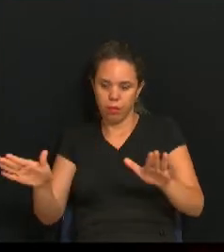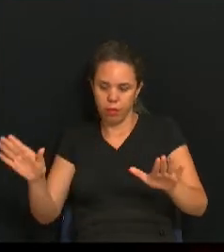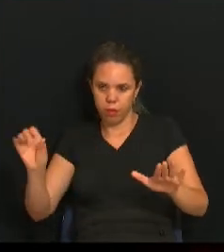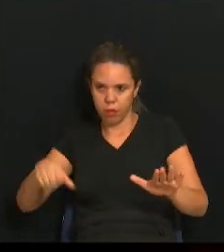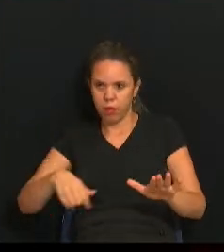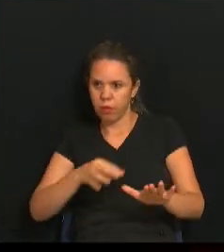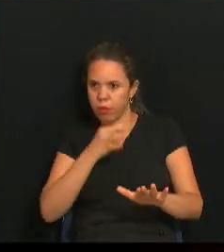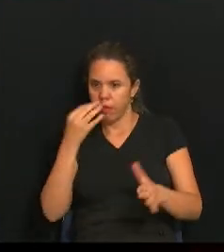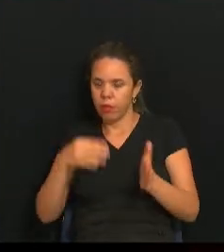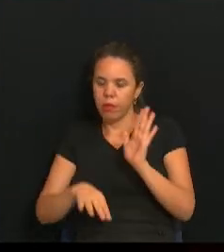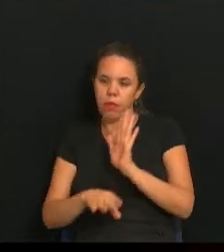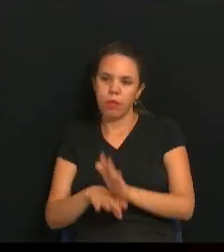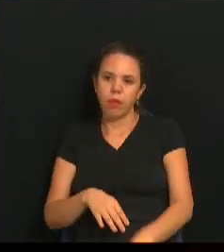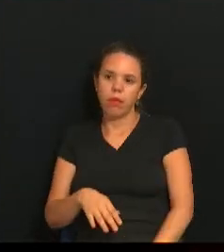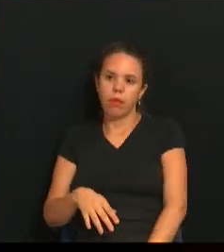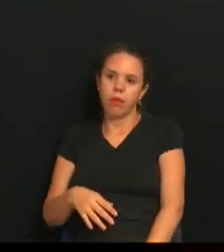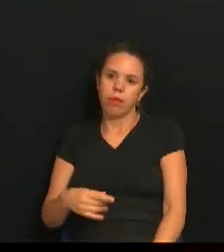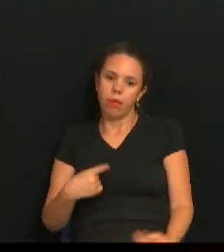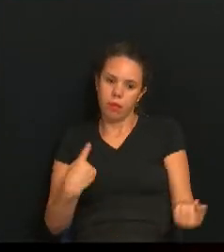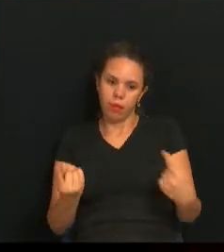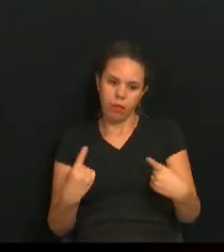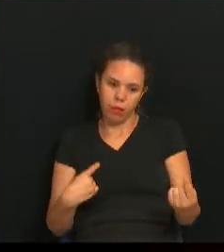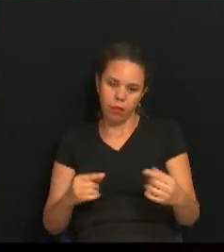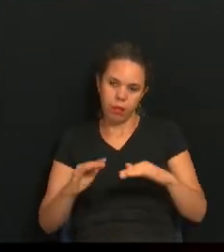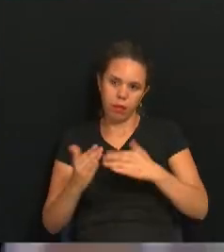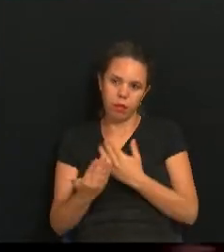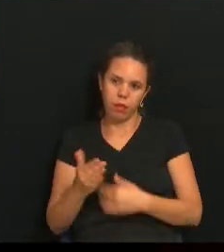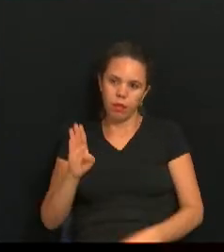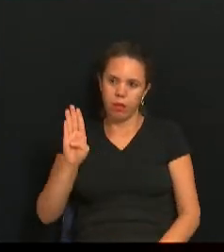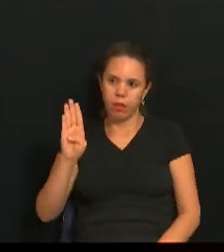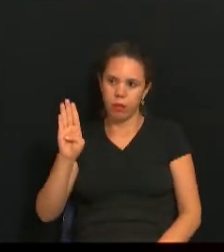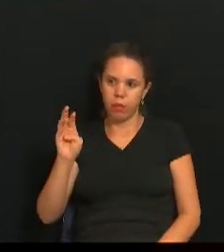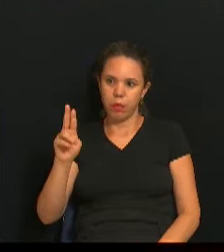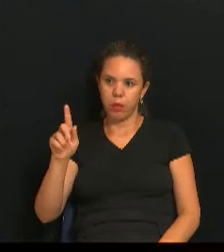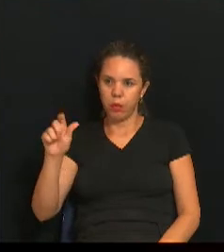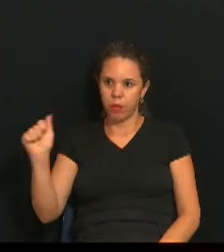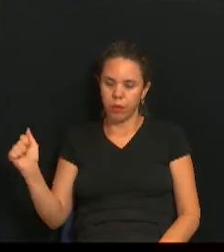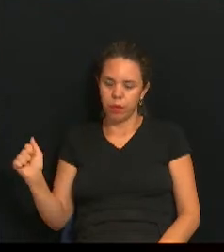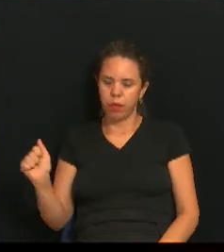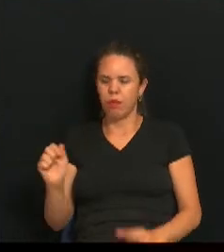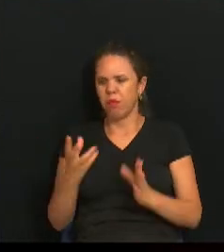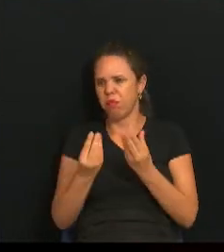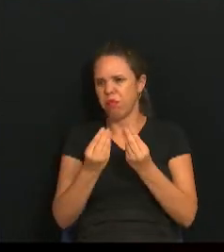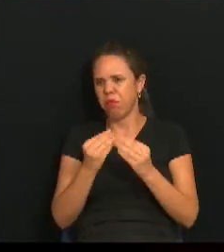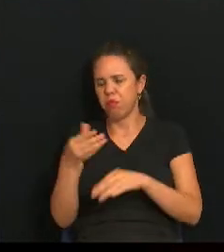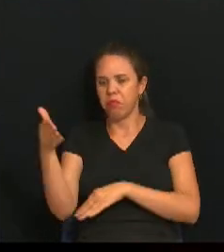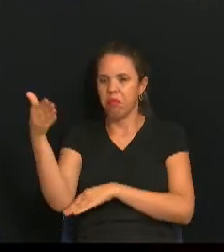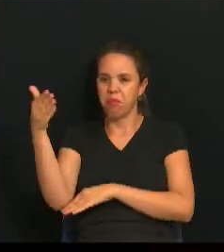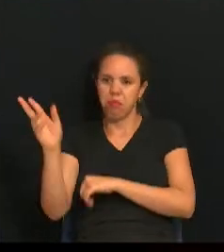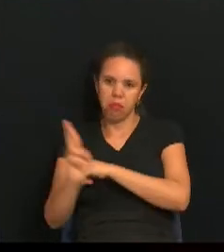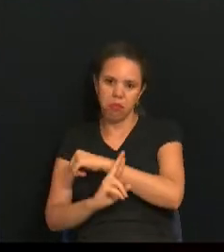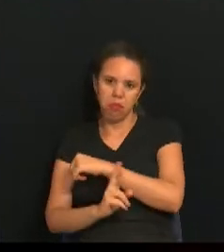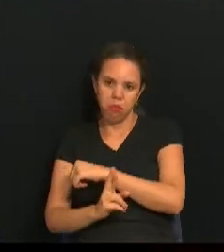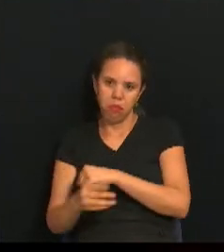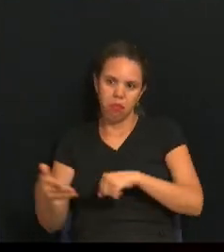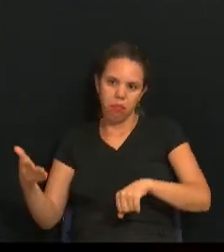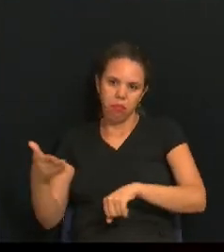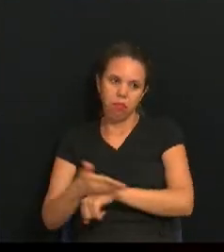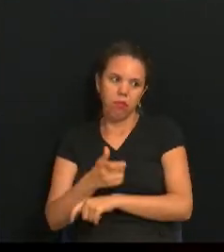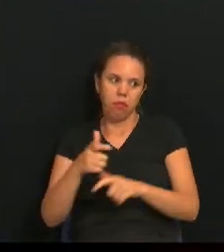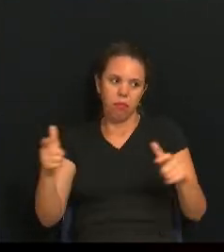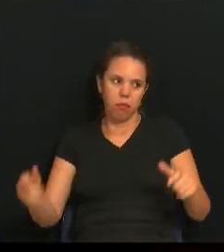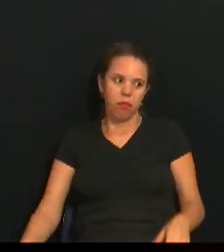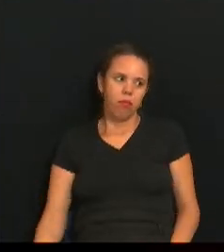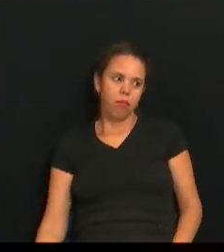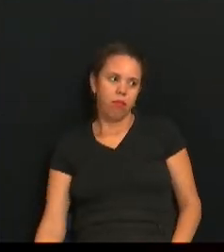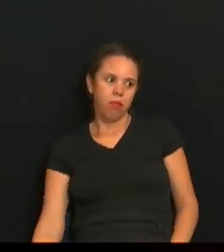nenhuma. Os eixos ali no Parque Santa Bárbara, na Alberto Panzan, na Bandeirantes, ele entrou bastante, e